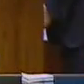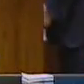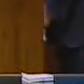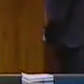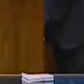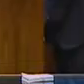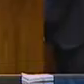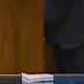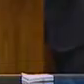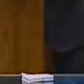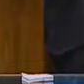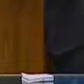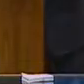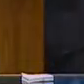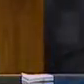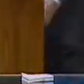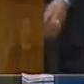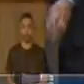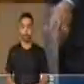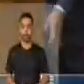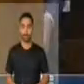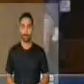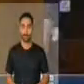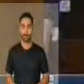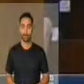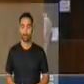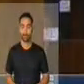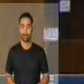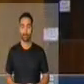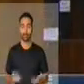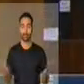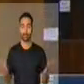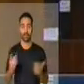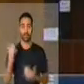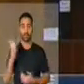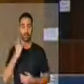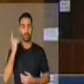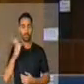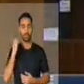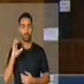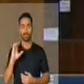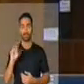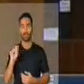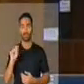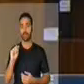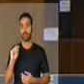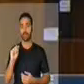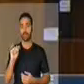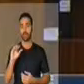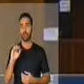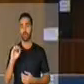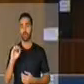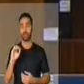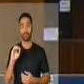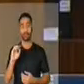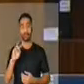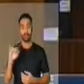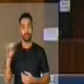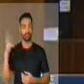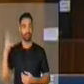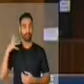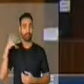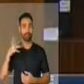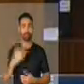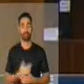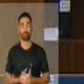Conceda a palavra ao autor da propositura, deputado Caio Nácio, para o seu